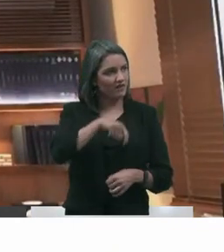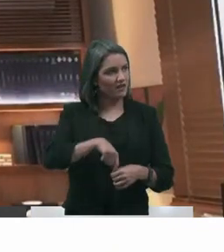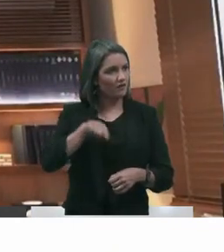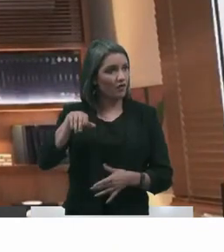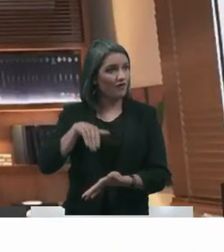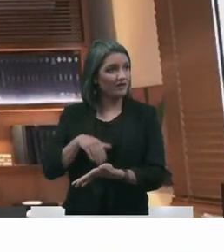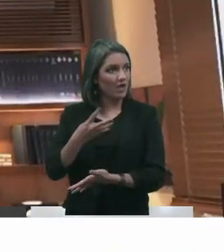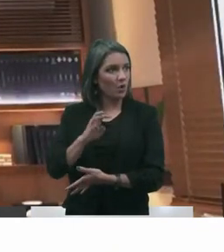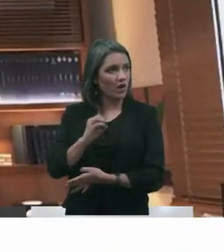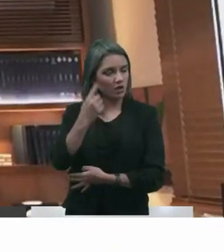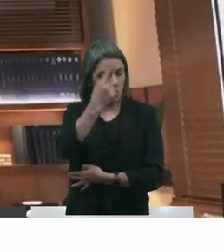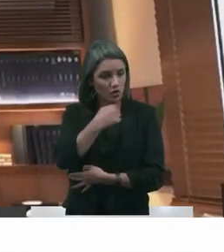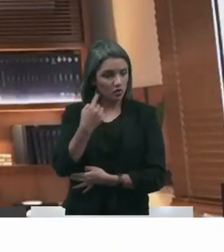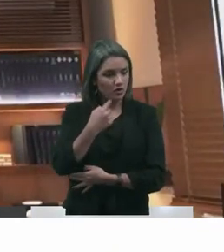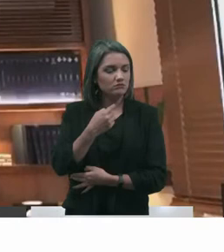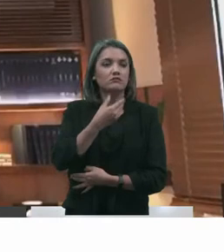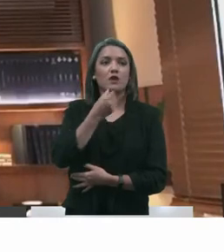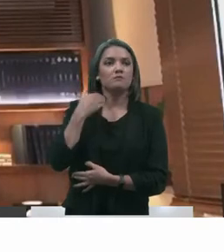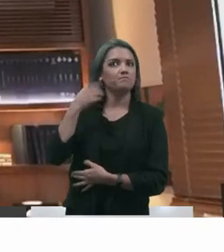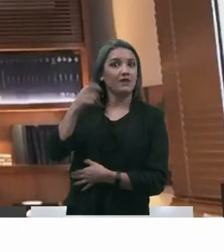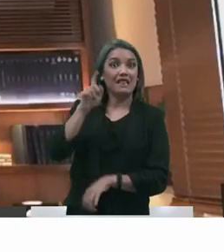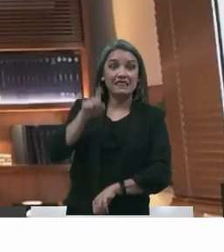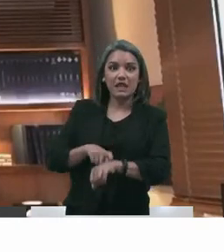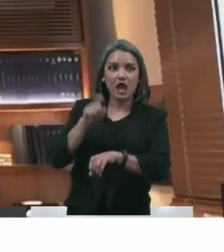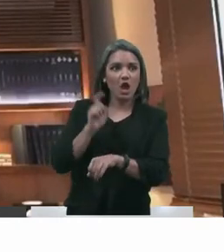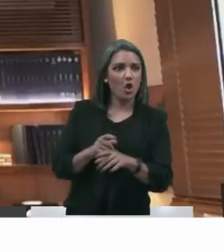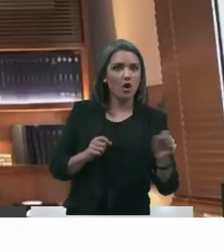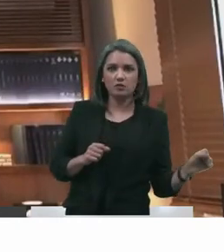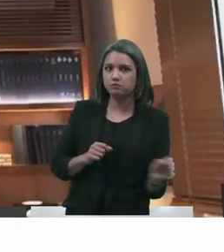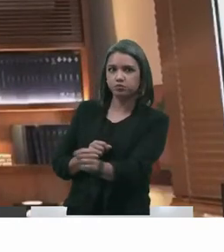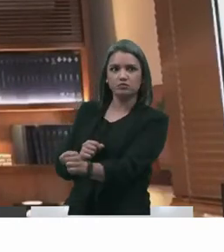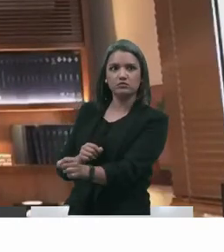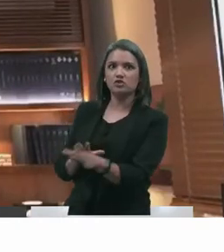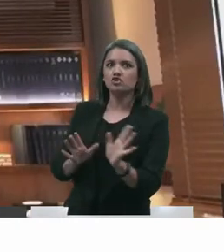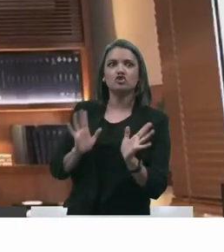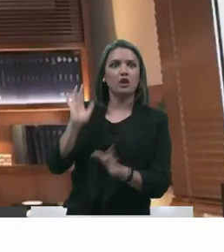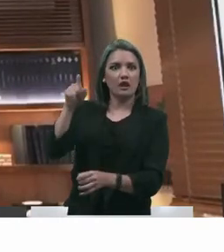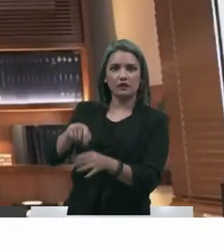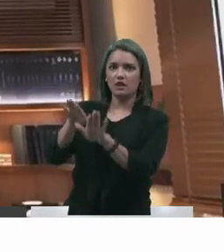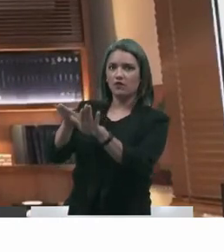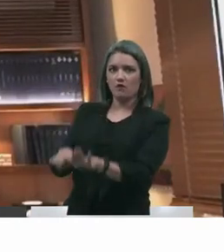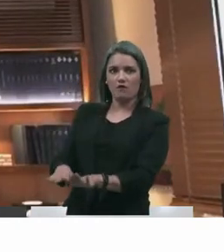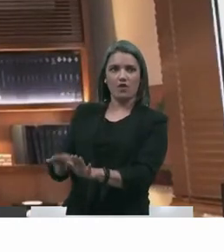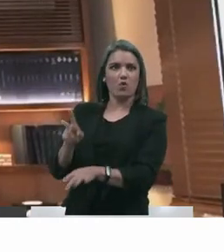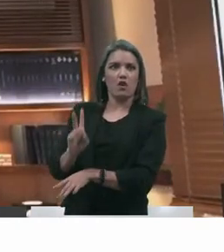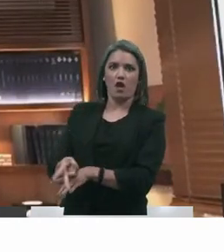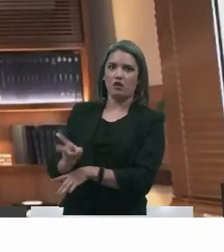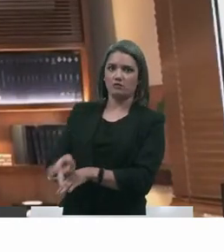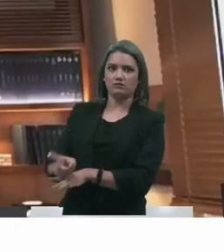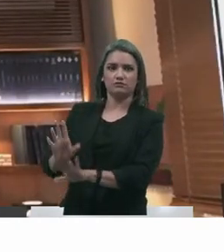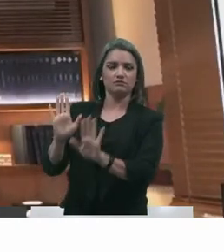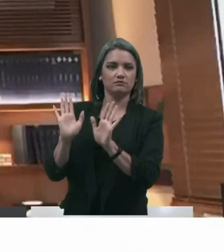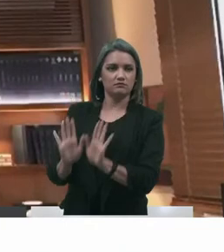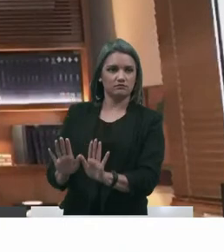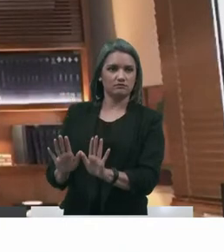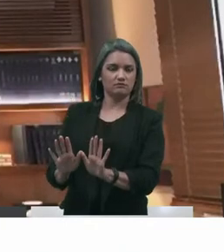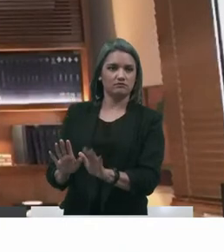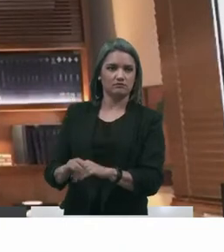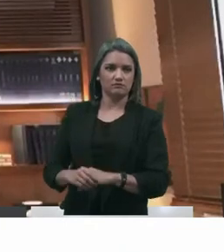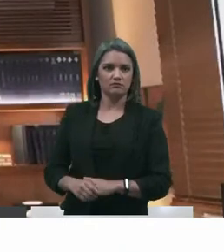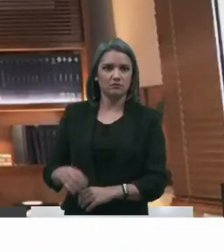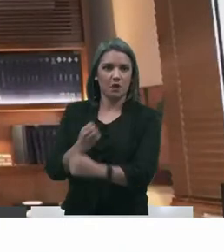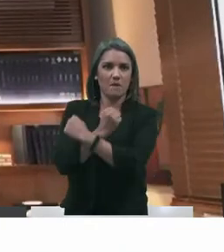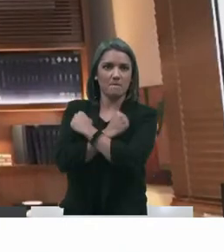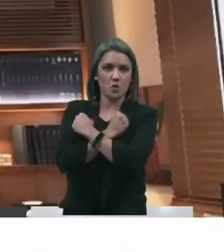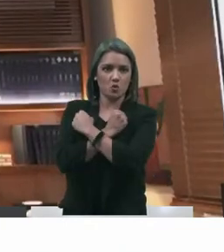48 horas, ele devolveu imediatamente. No dia seguinte, essa estatueta já estava de volta no Fórum de